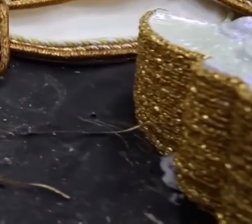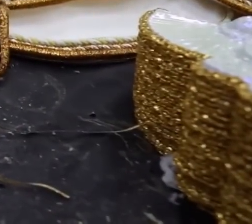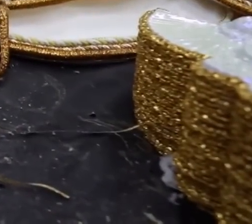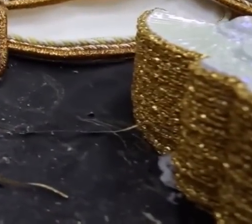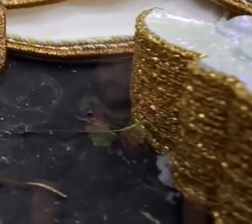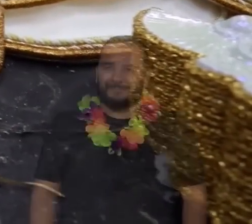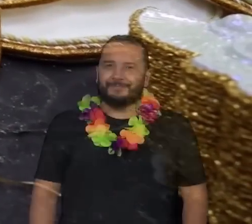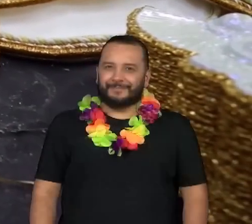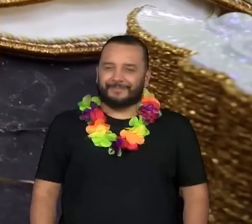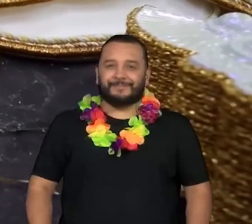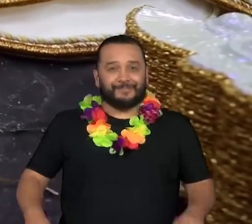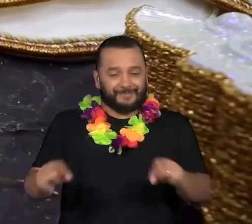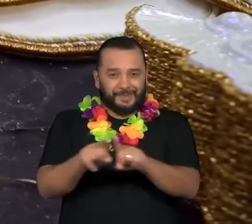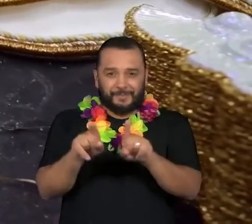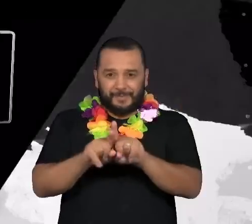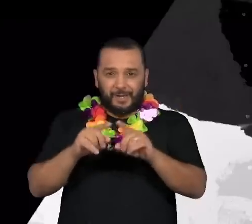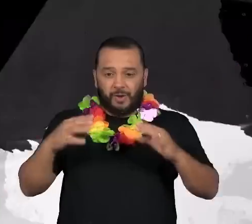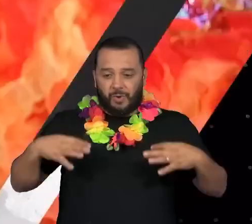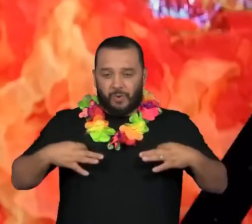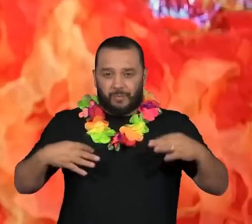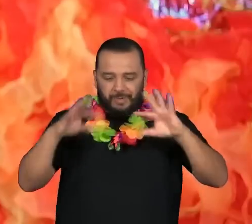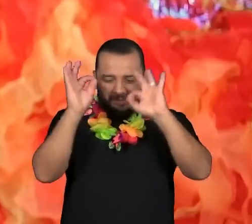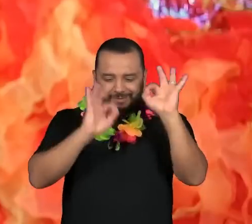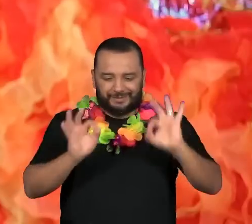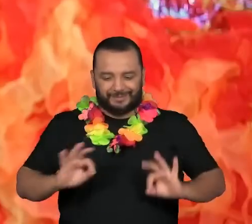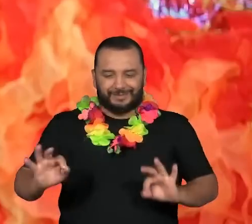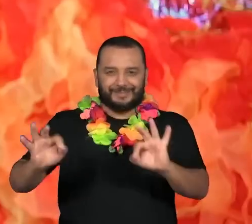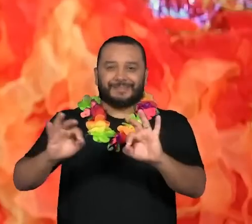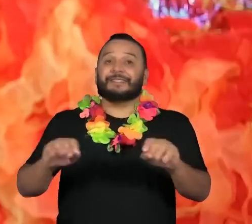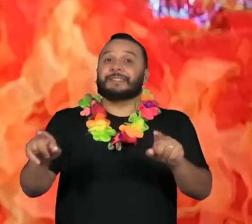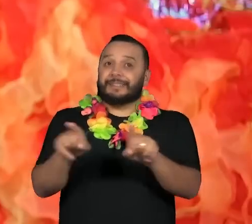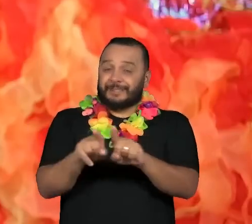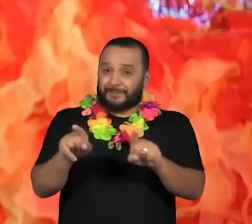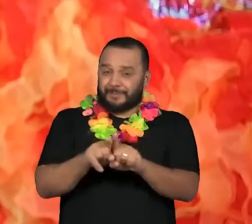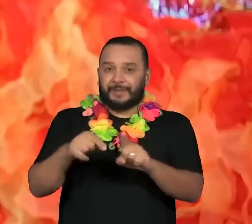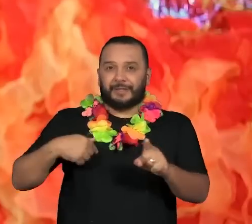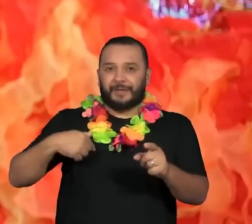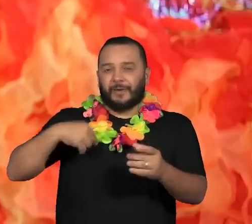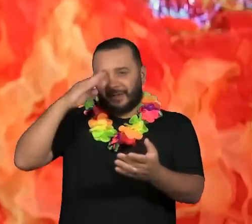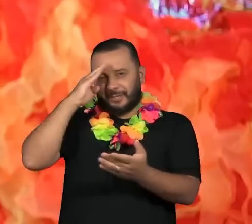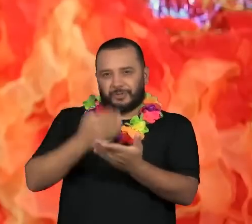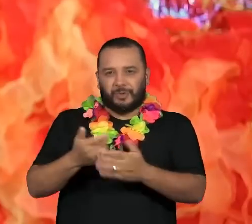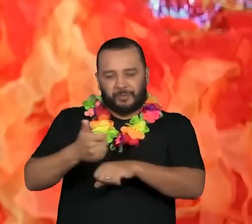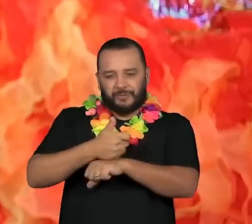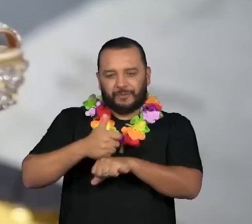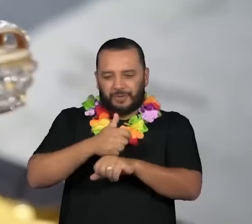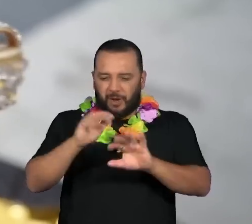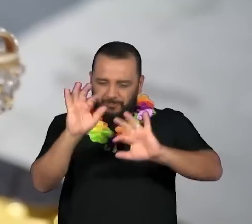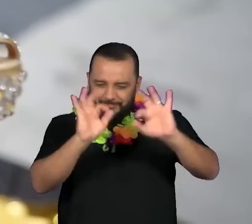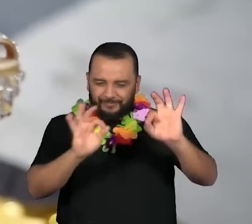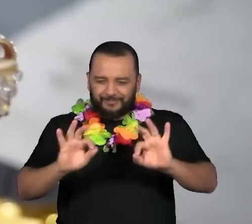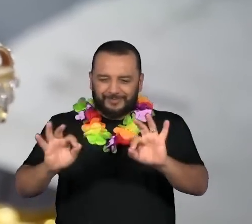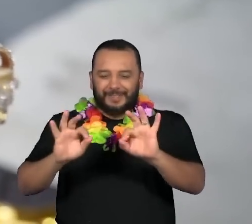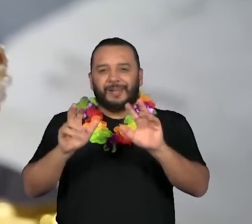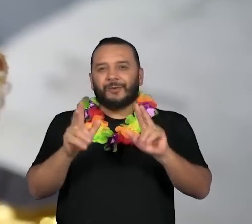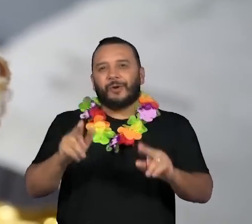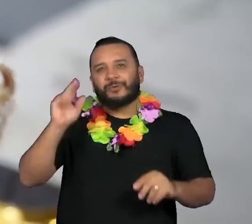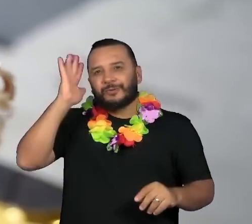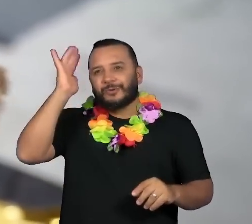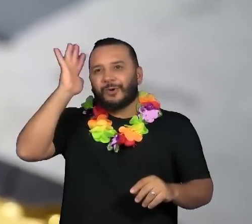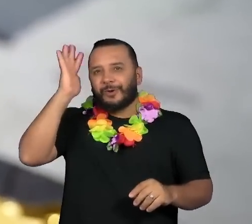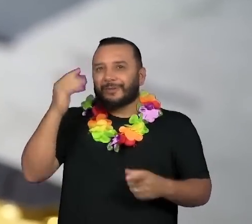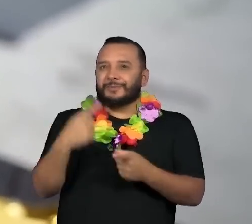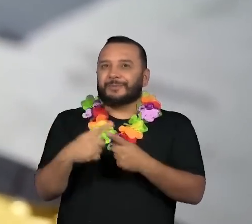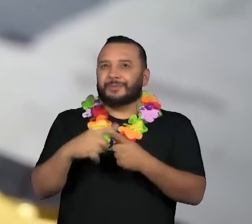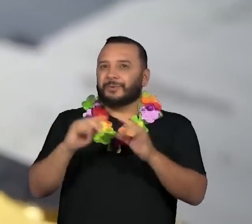Além de desenvolver essas fantasias, eu acredito que ser aderecista é construir sonhos. Porque todo componente ele tem